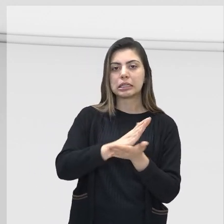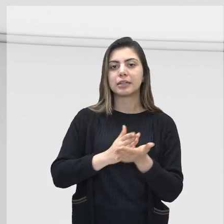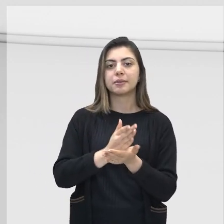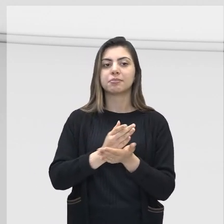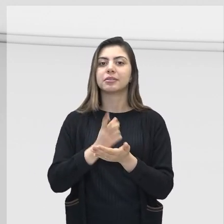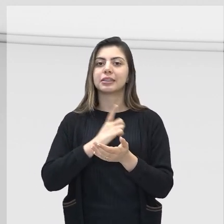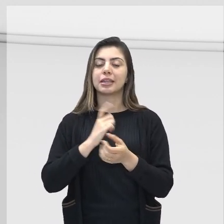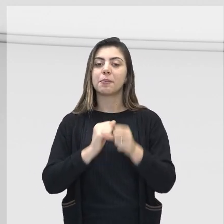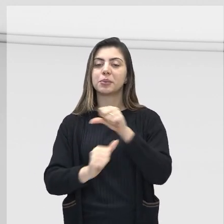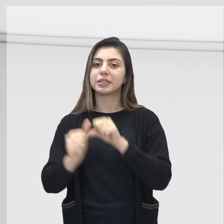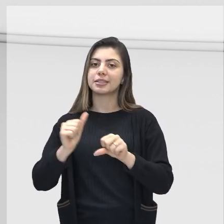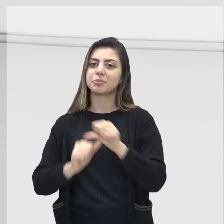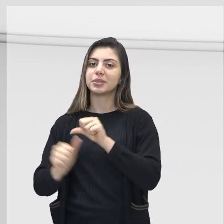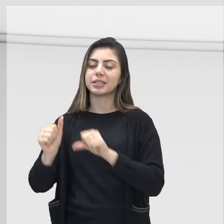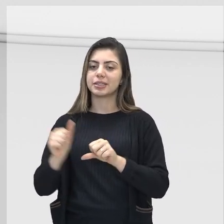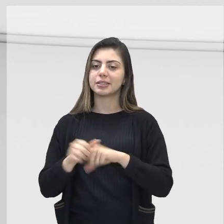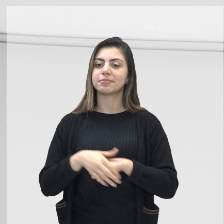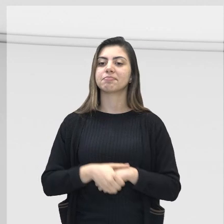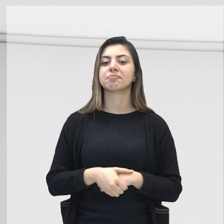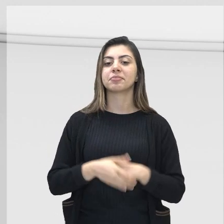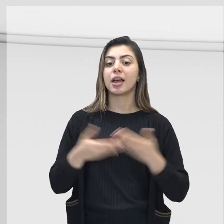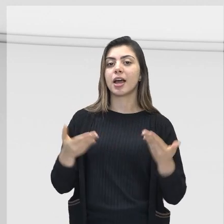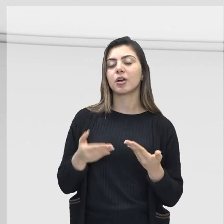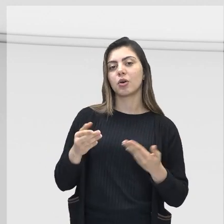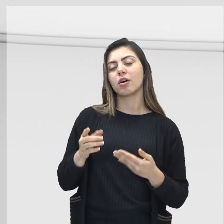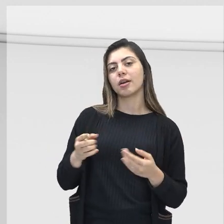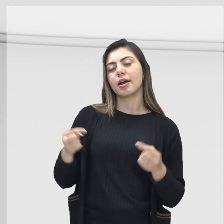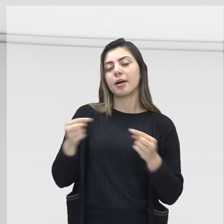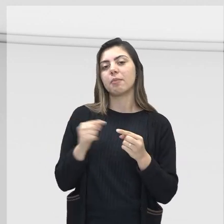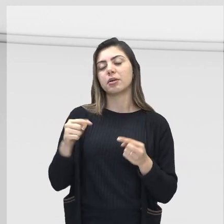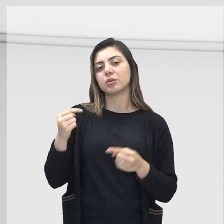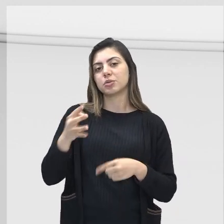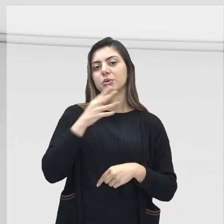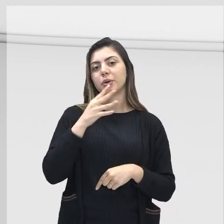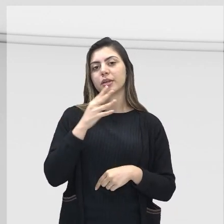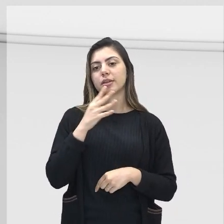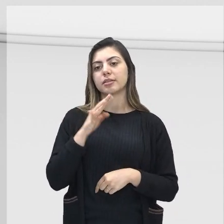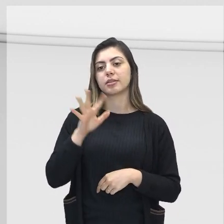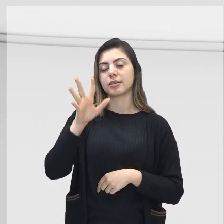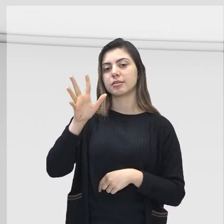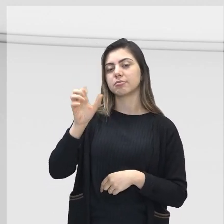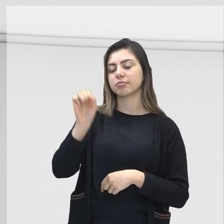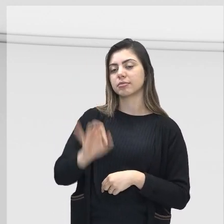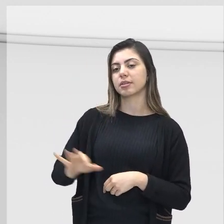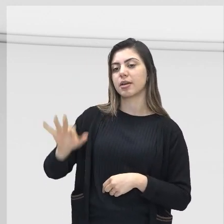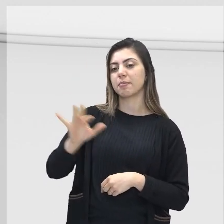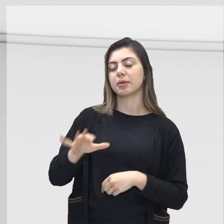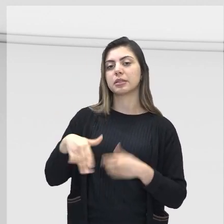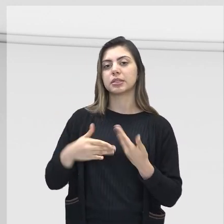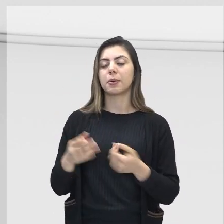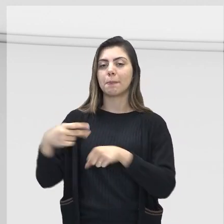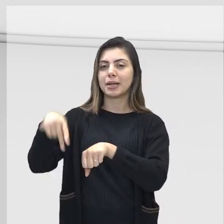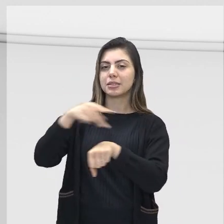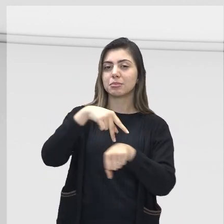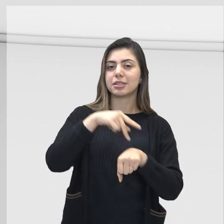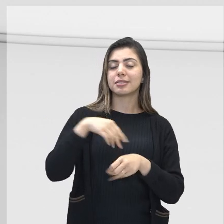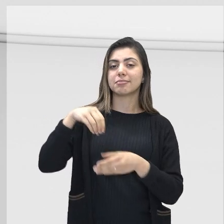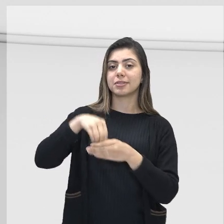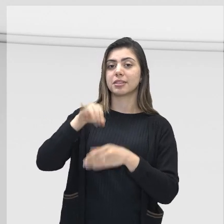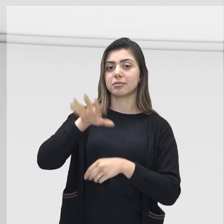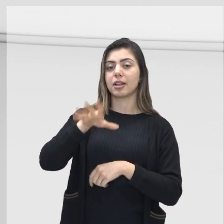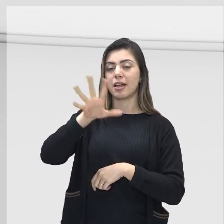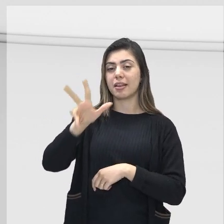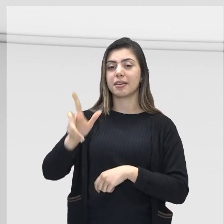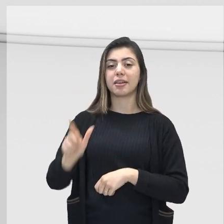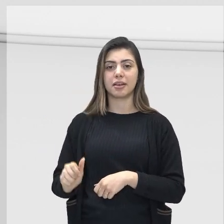ele passa a se configurar com as fronteiras que a gente conhece hoje. Então, quase todos os países dentro do continente africano, ou boa parte